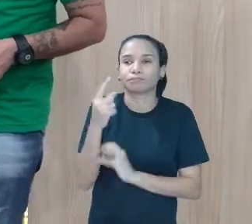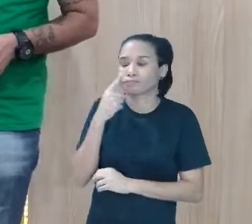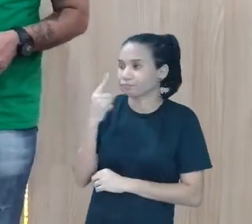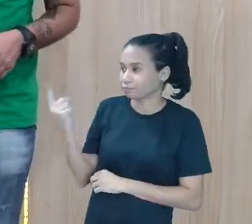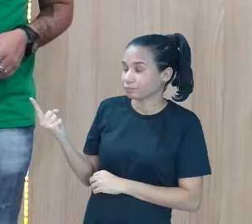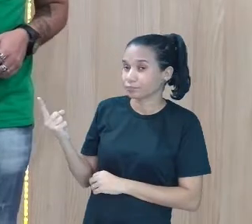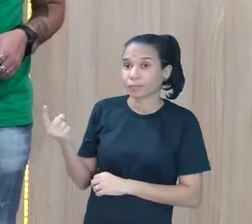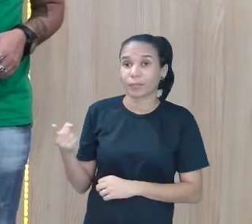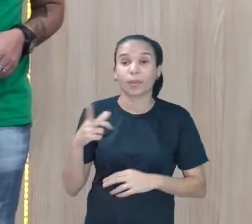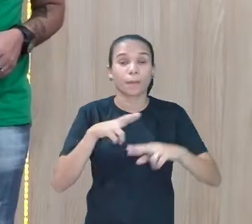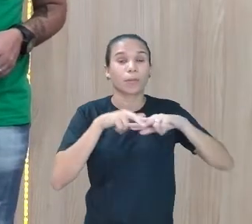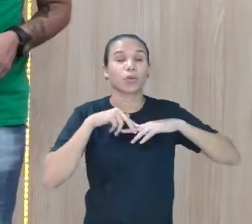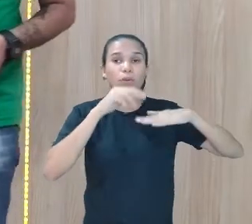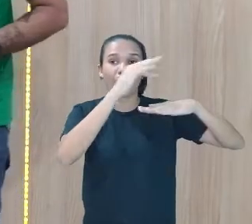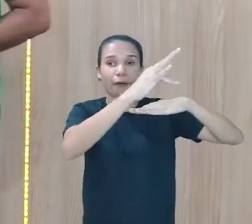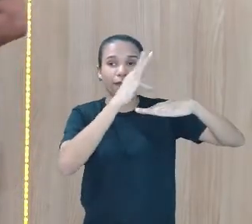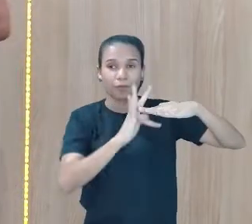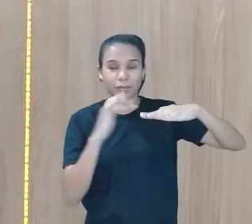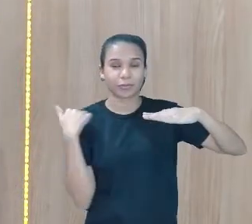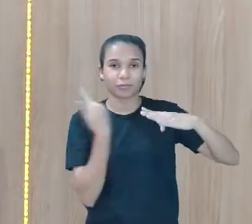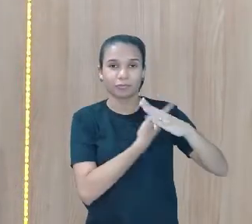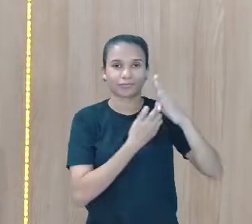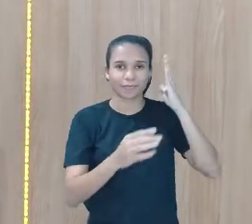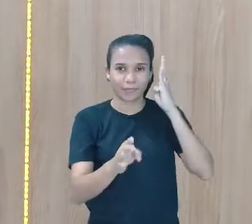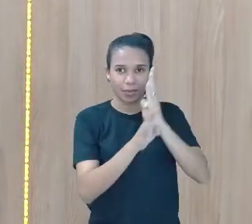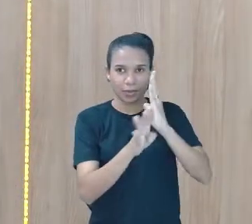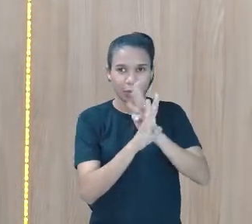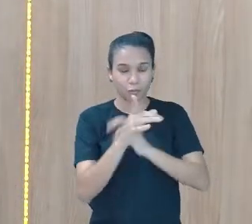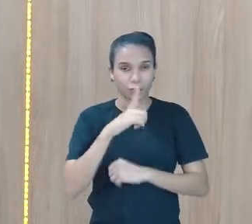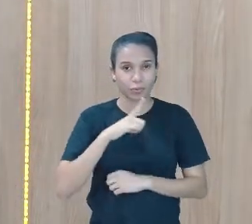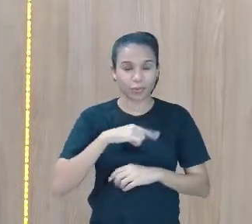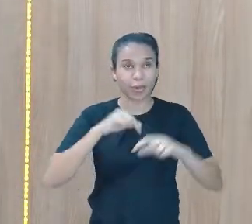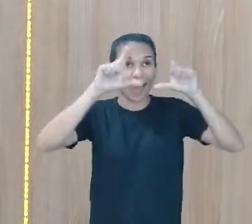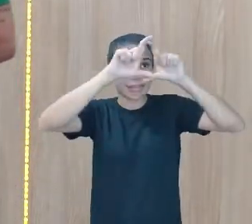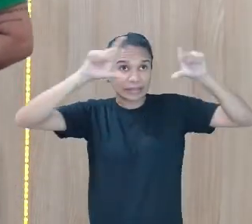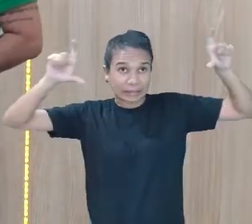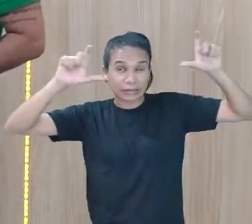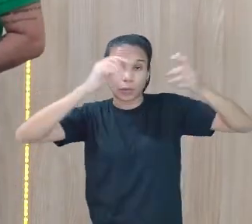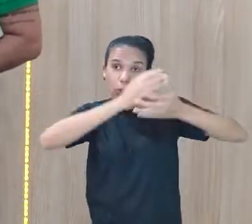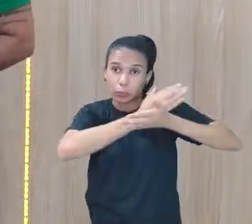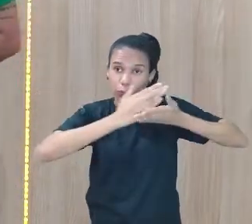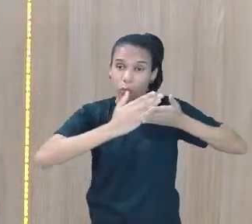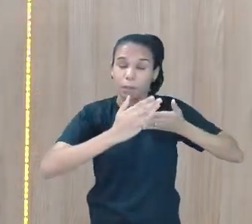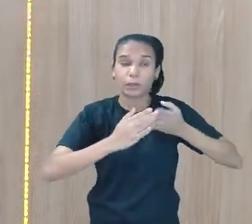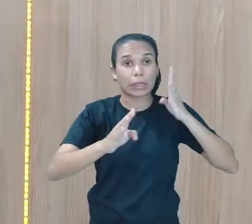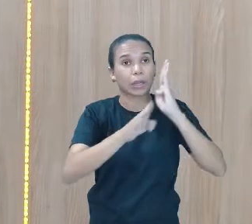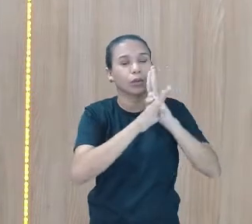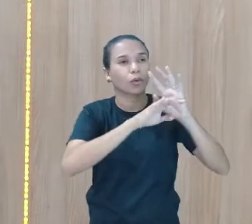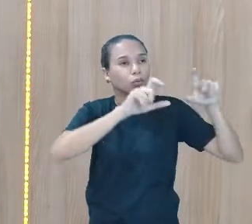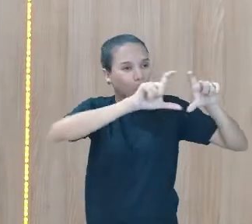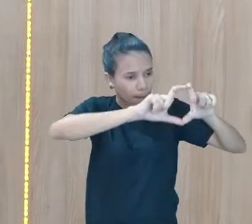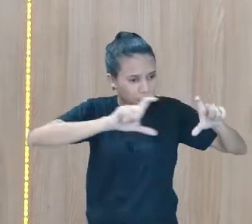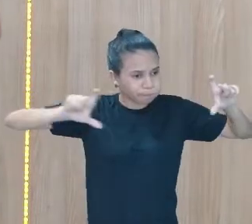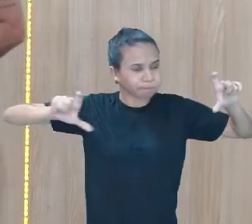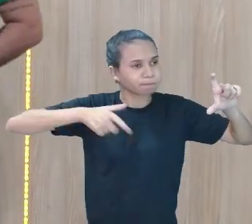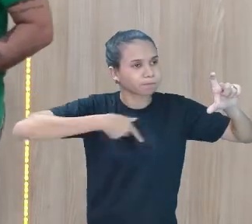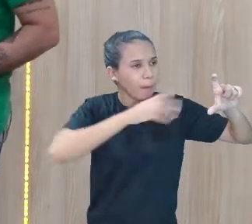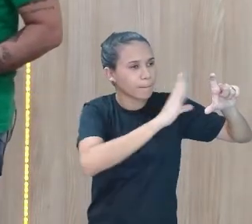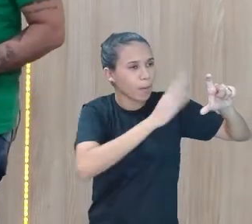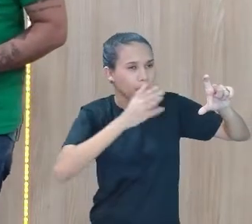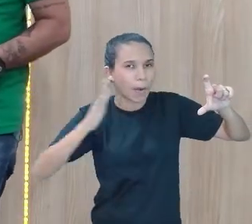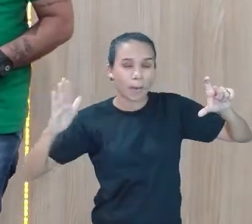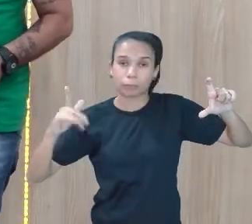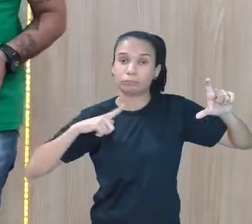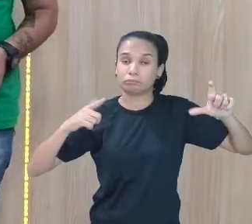daí. Então, as frações que nós descobrimos aí, ou seja, para aquelas frações iniciais, a gente encontrou todas as